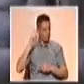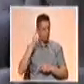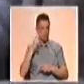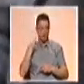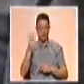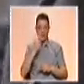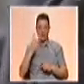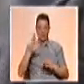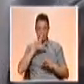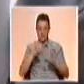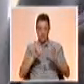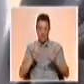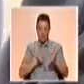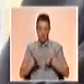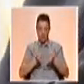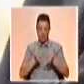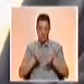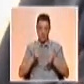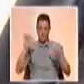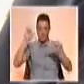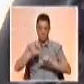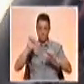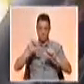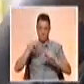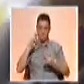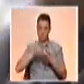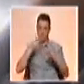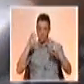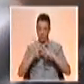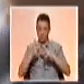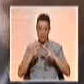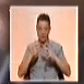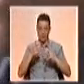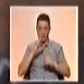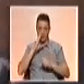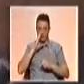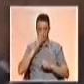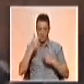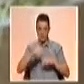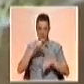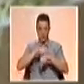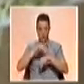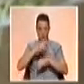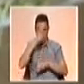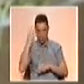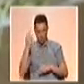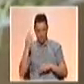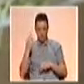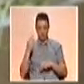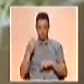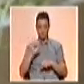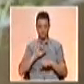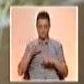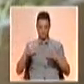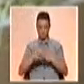mal gerida e maltratada transforma-se num enorme problema. Daí que as doenças com que nós e as nossas